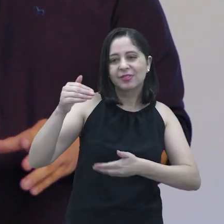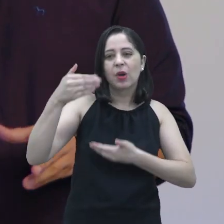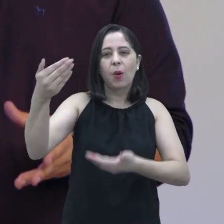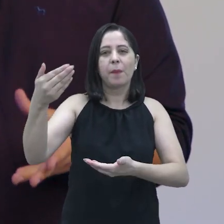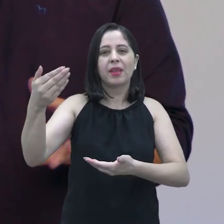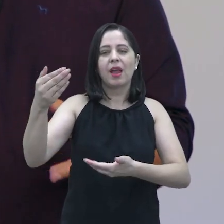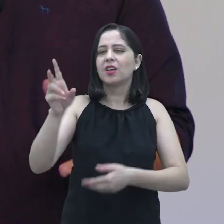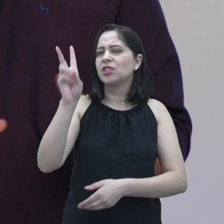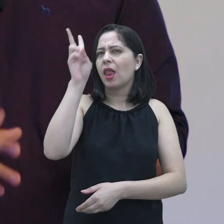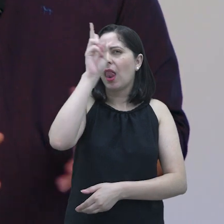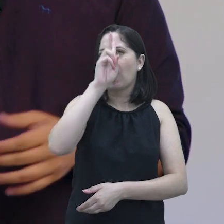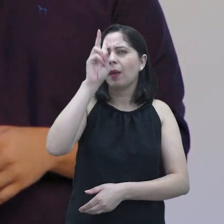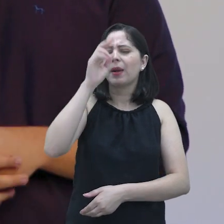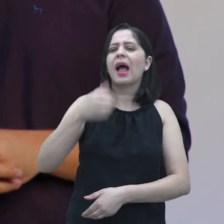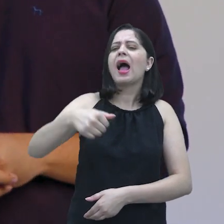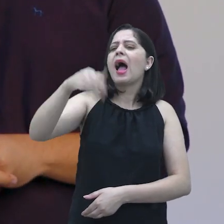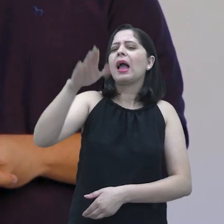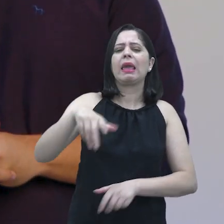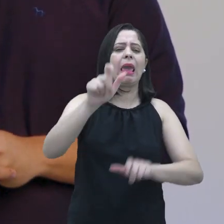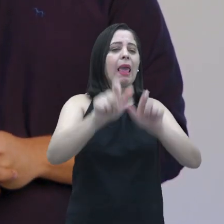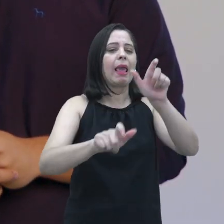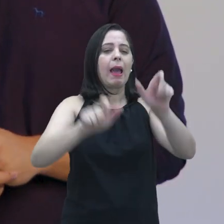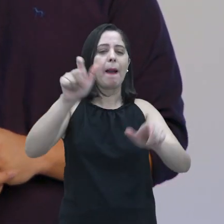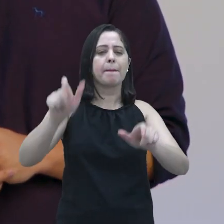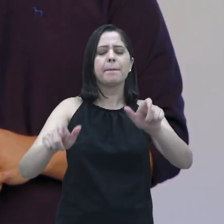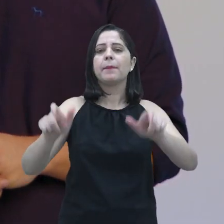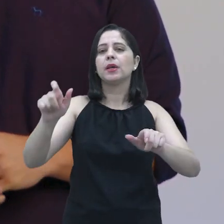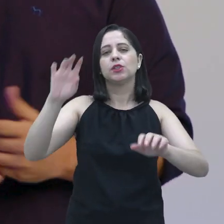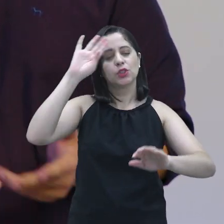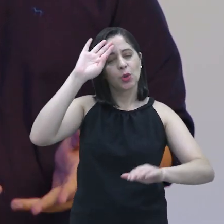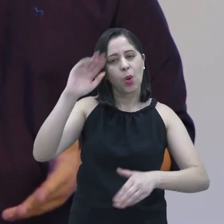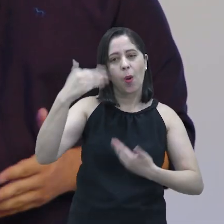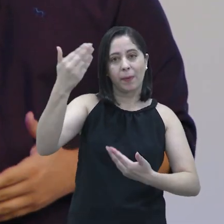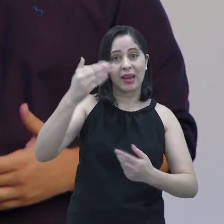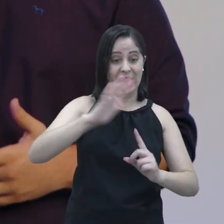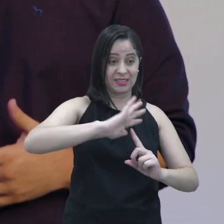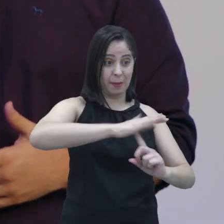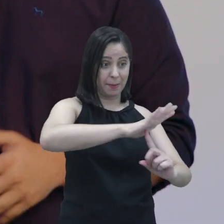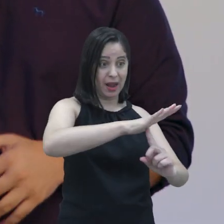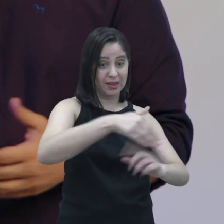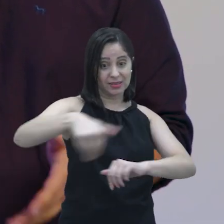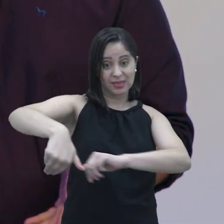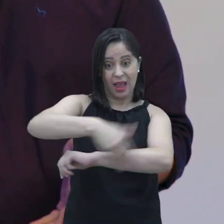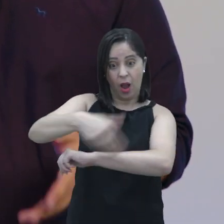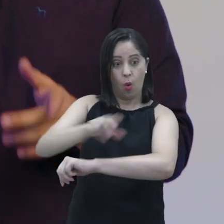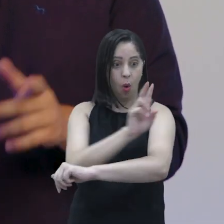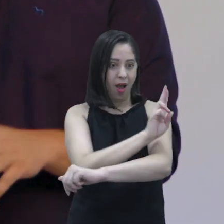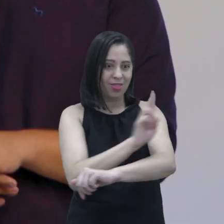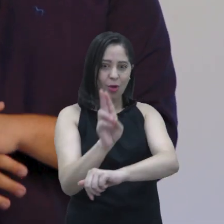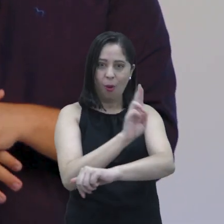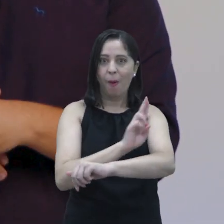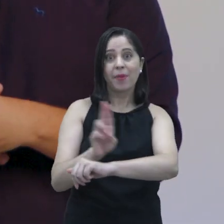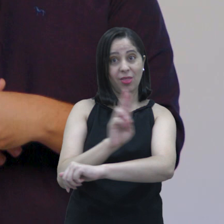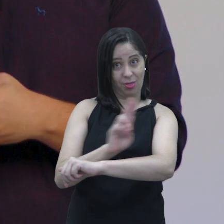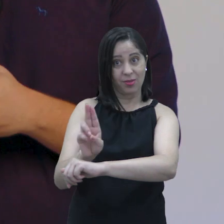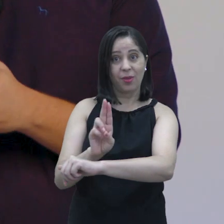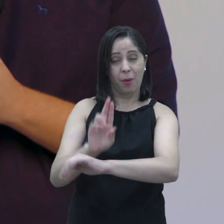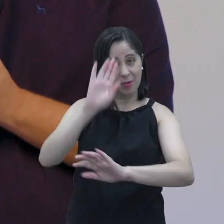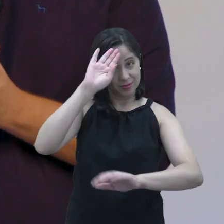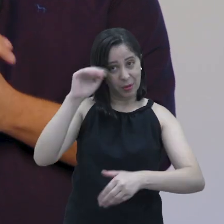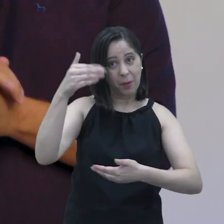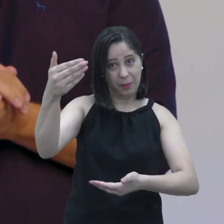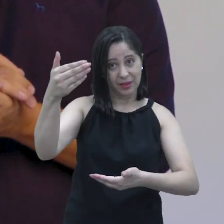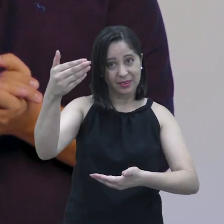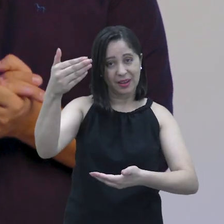para relembrar quem foram aqueles e aquelas que são homenageados em praças, ruas, parques e avenidas de São José